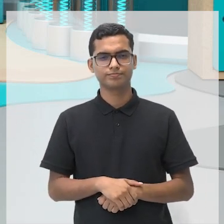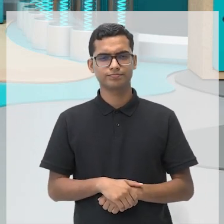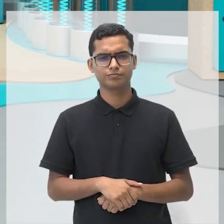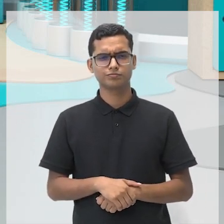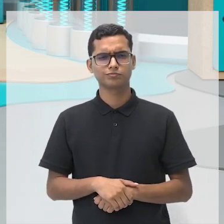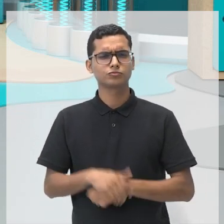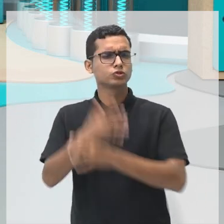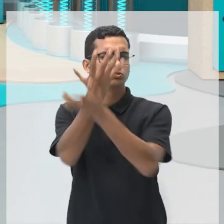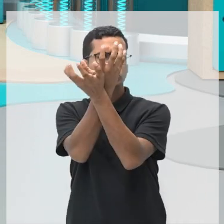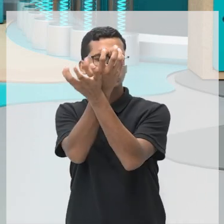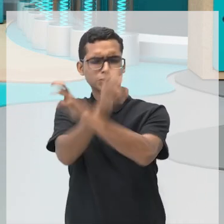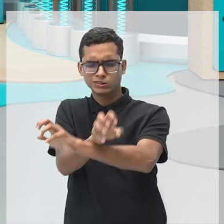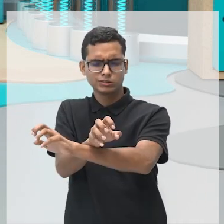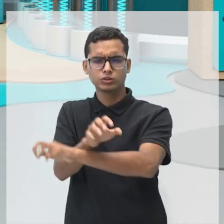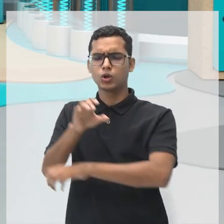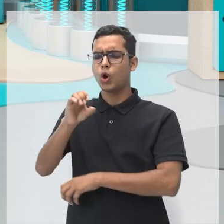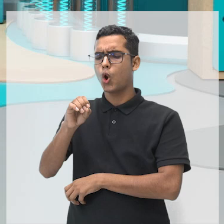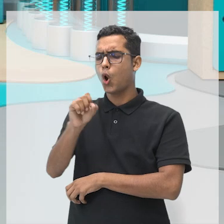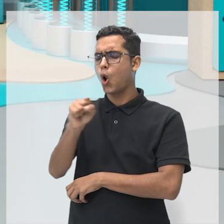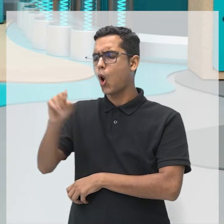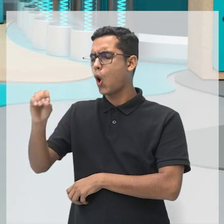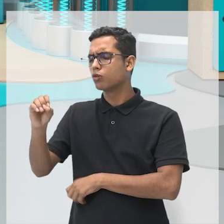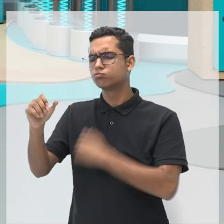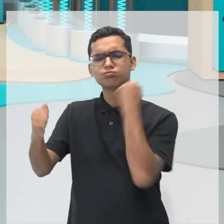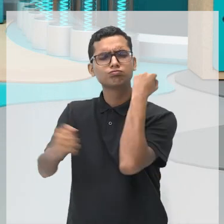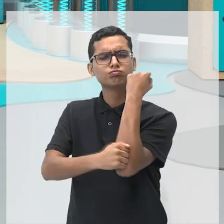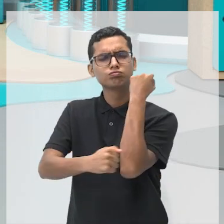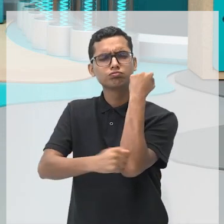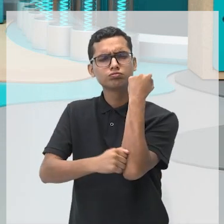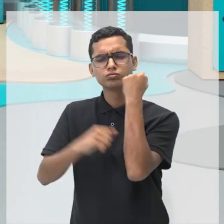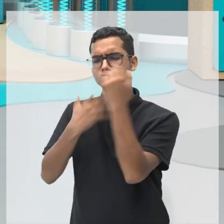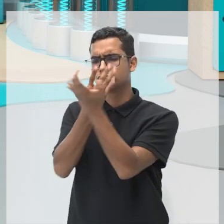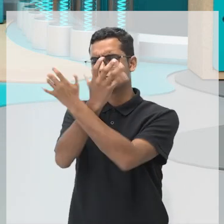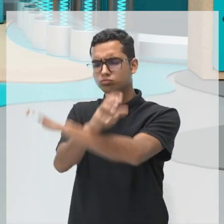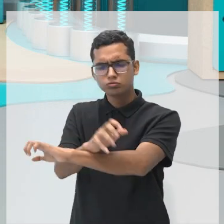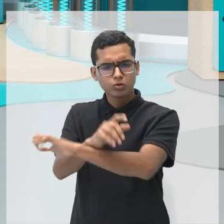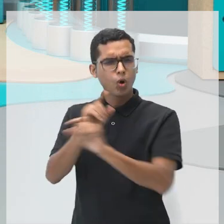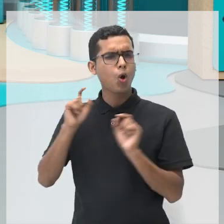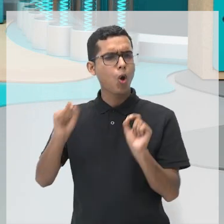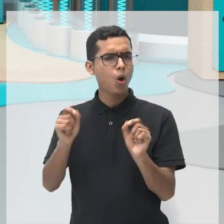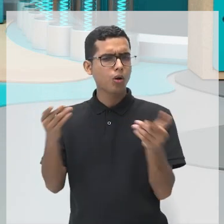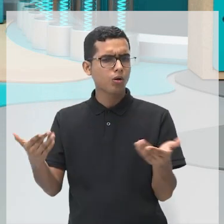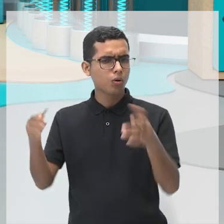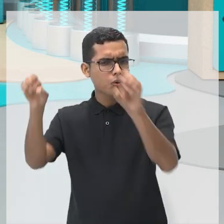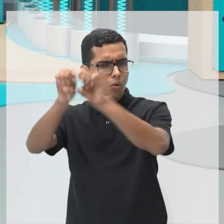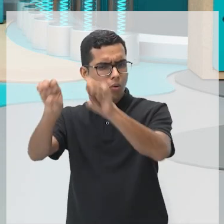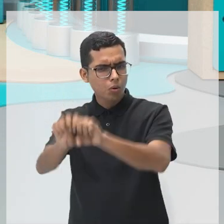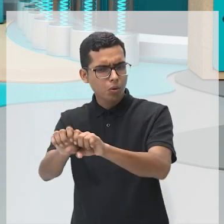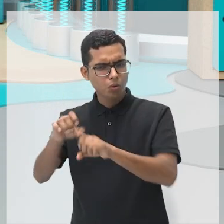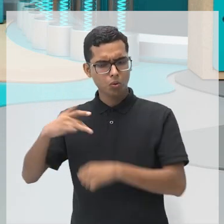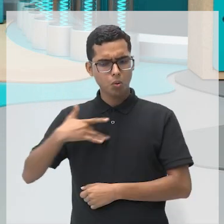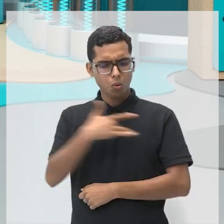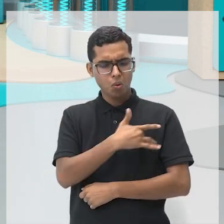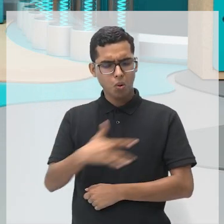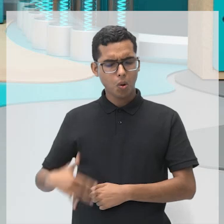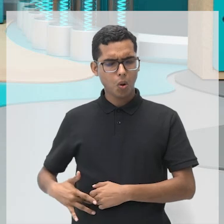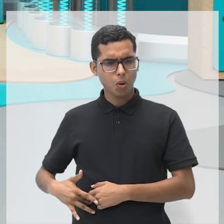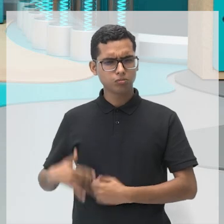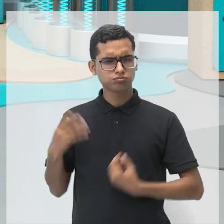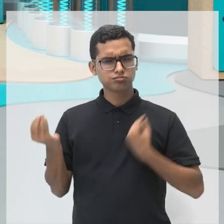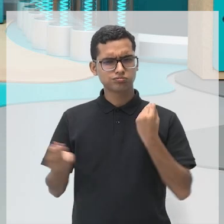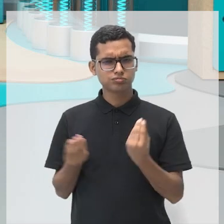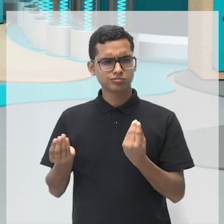O que é o osso, né? O que o osso é? Será que ele é um órgão? Ele é uma estrutura? Eu chamo ele de pedaço do corpo? O